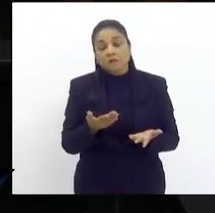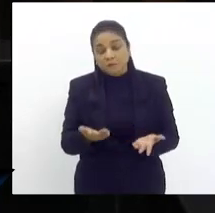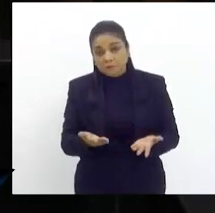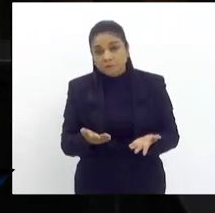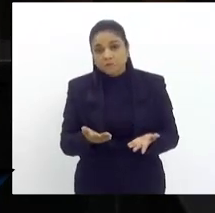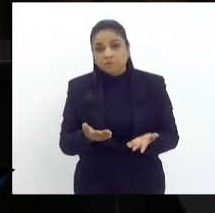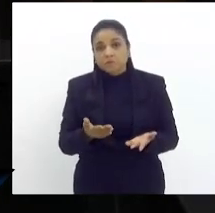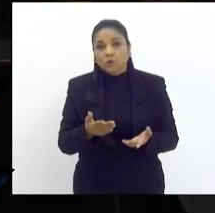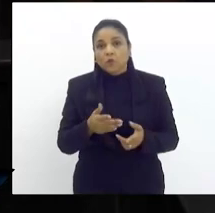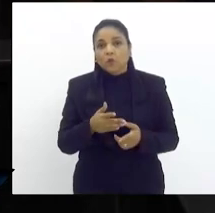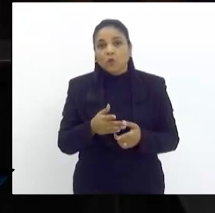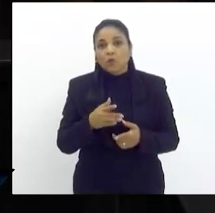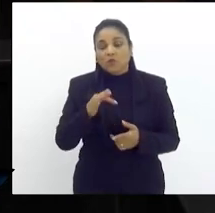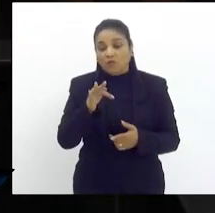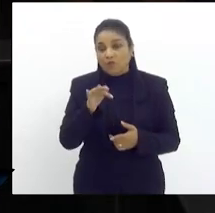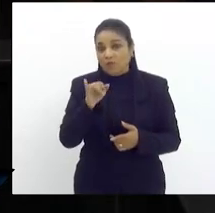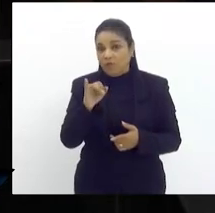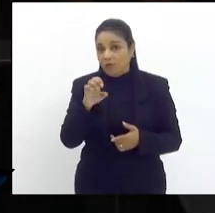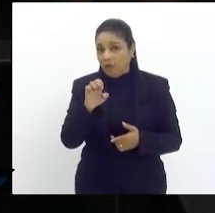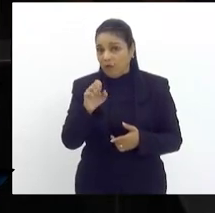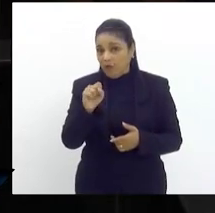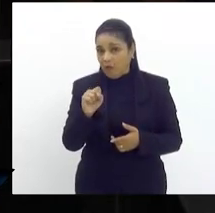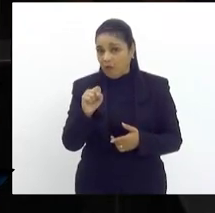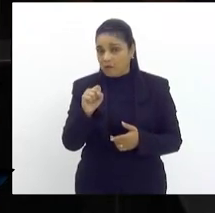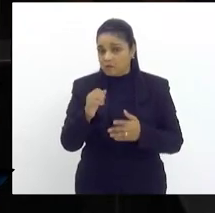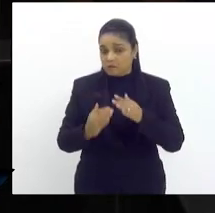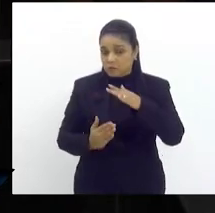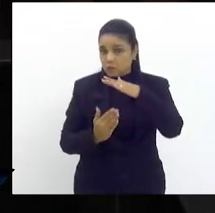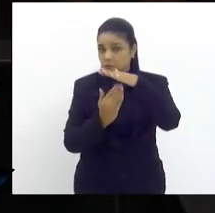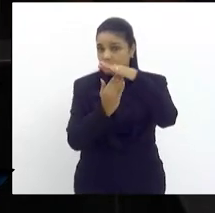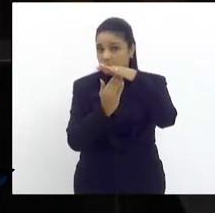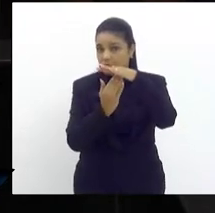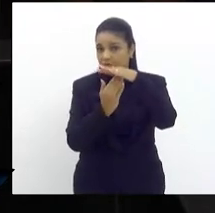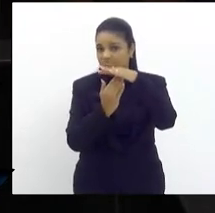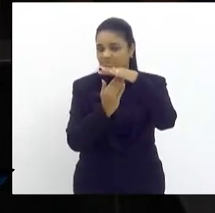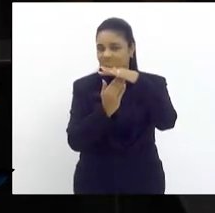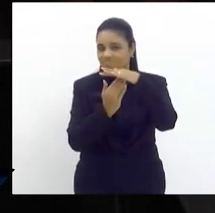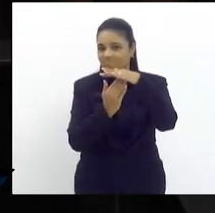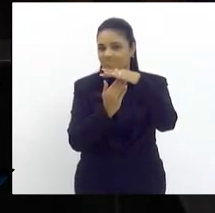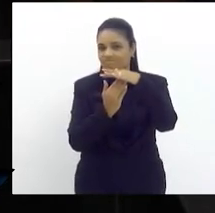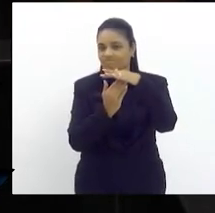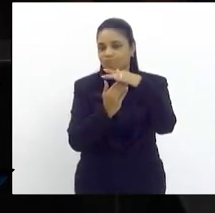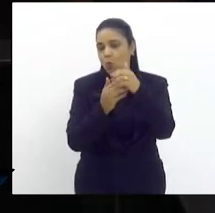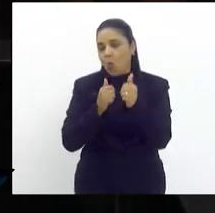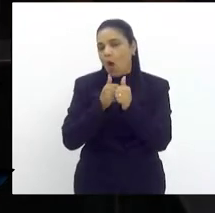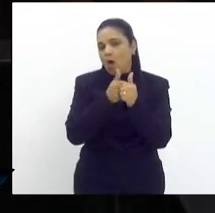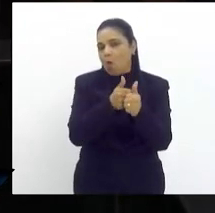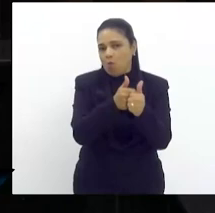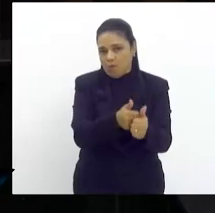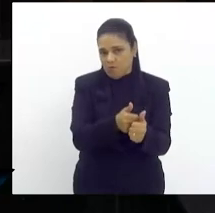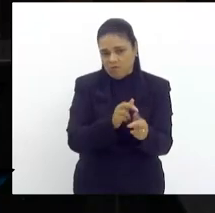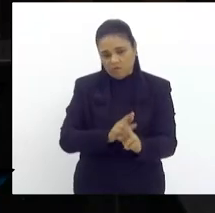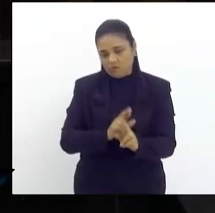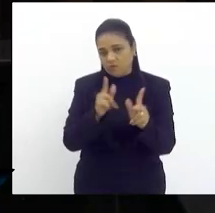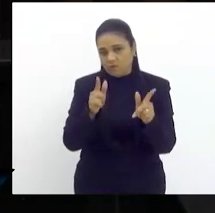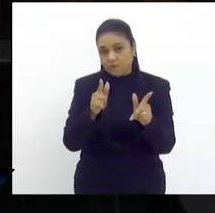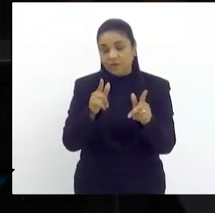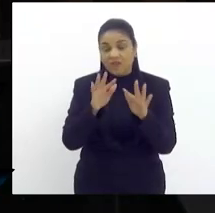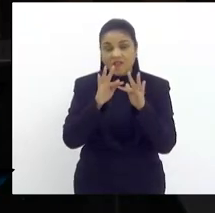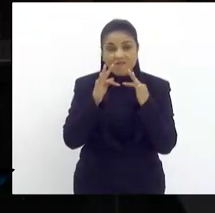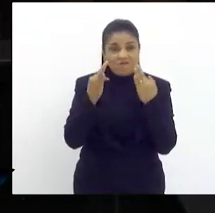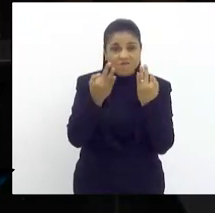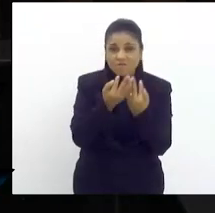o FIES o teto do FIES ele ficou muito defasado impedindo que as famílias